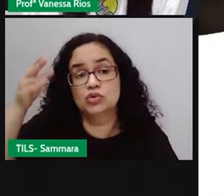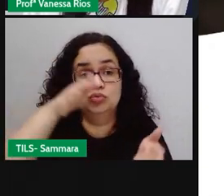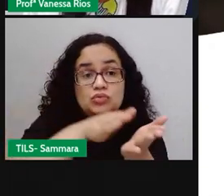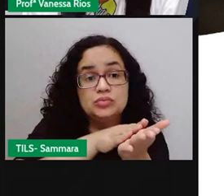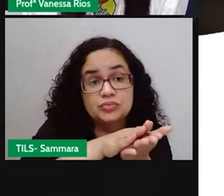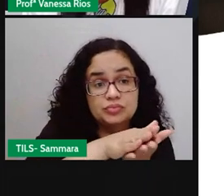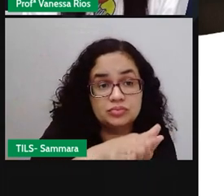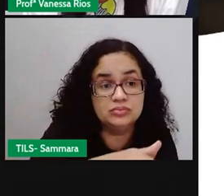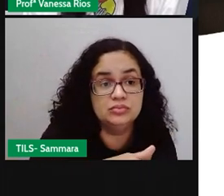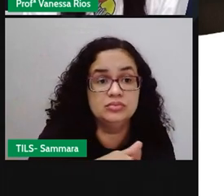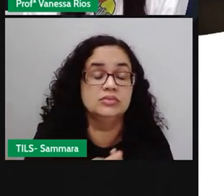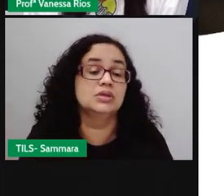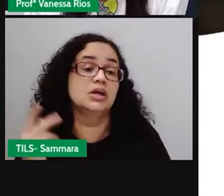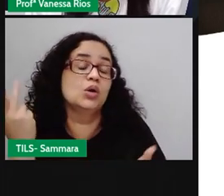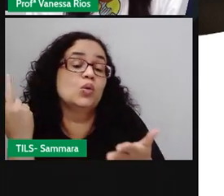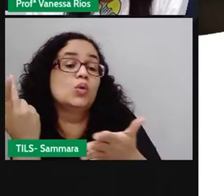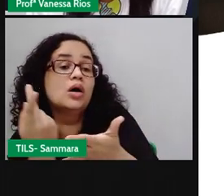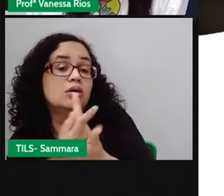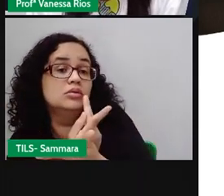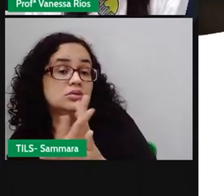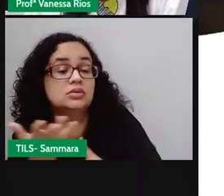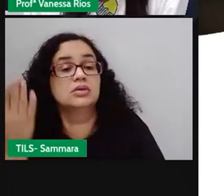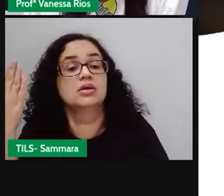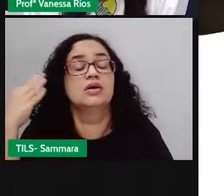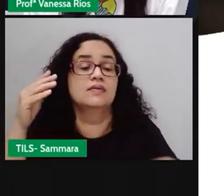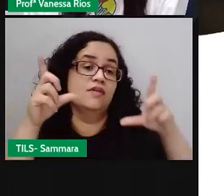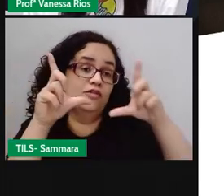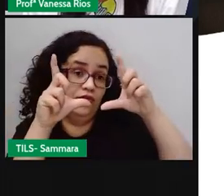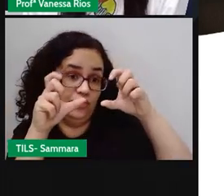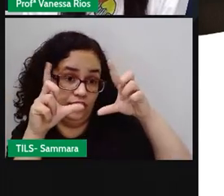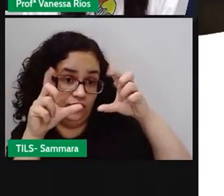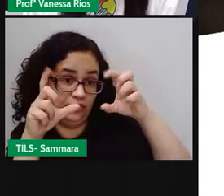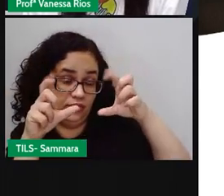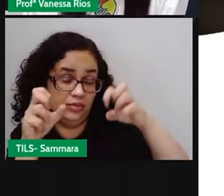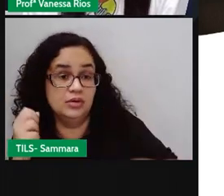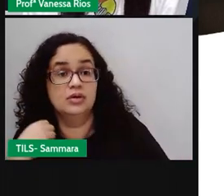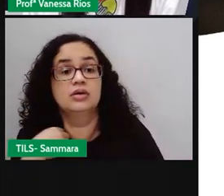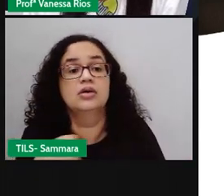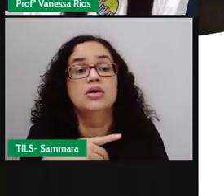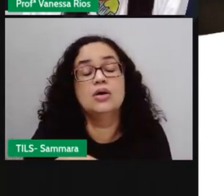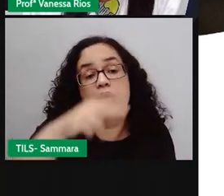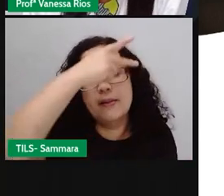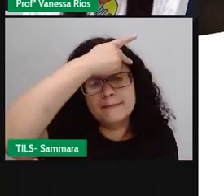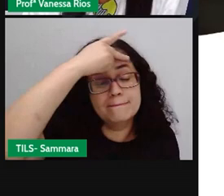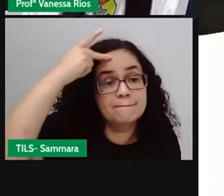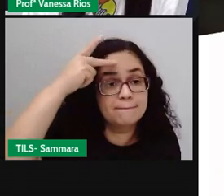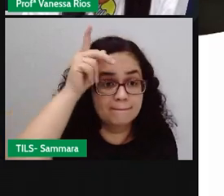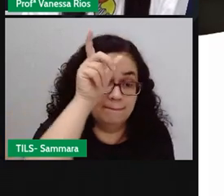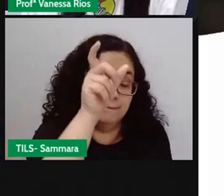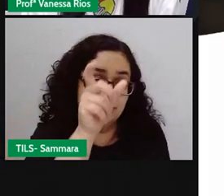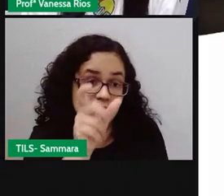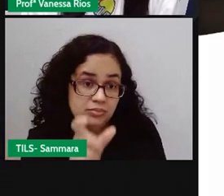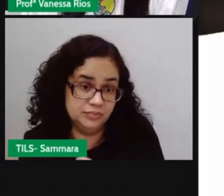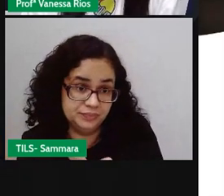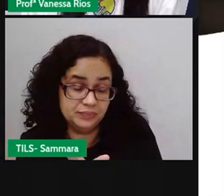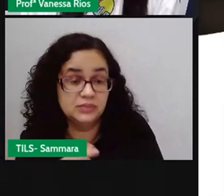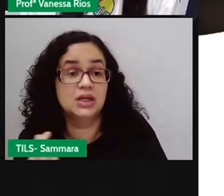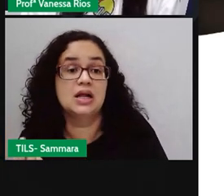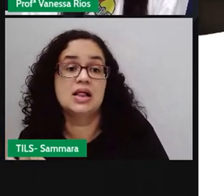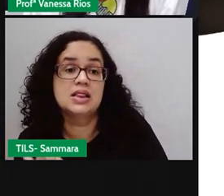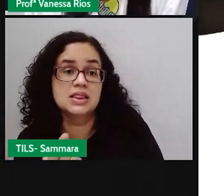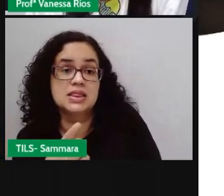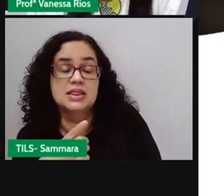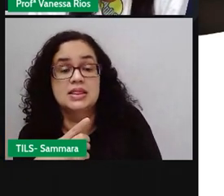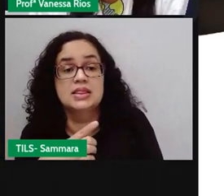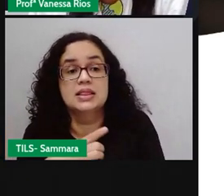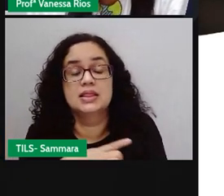impressões daqueles fatos que vão acontecendo. As fotografias é um patrimônio pessoal. Mesmo que estejam aí,